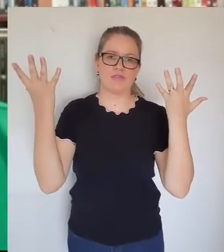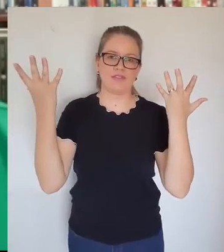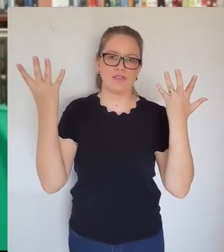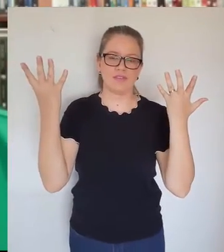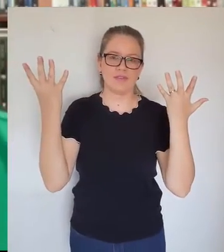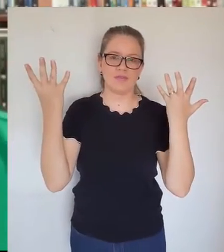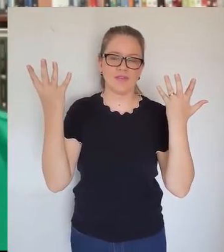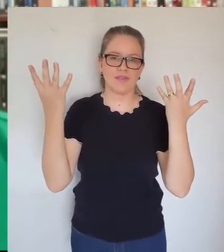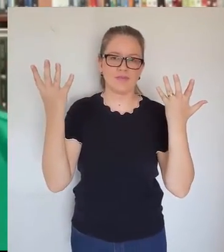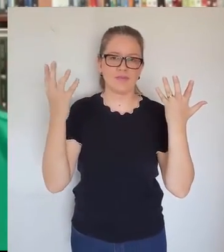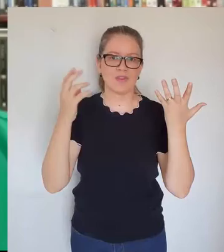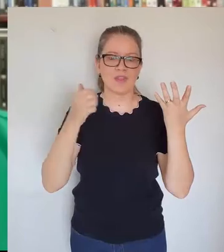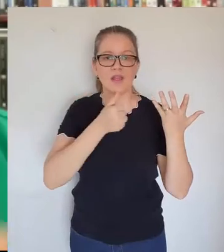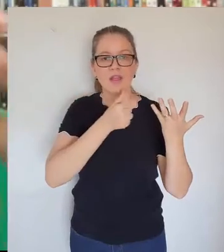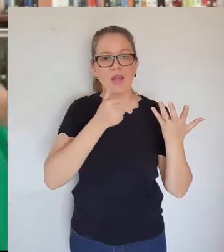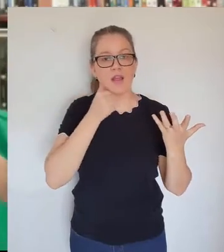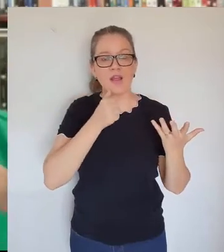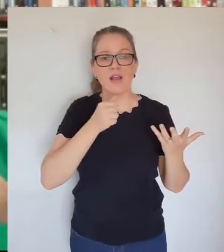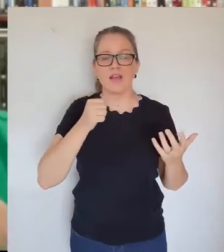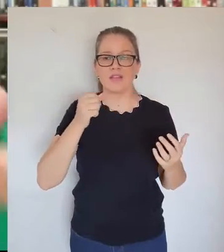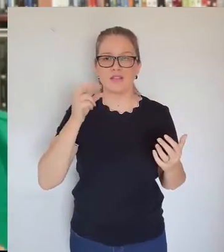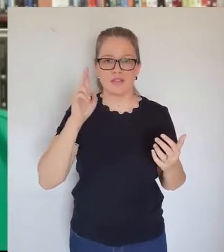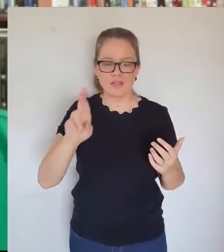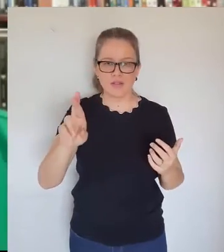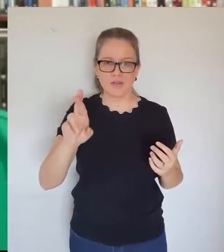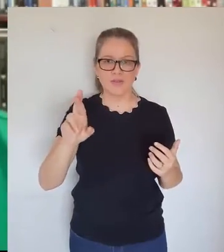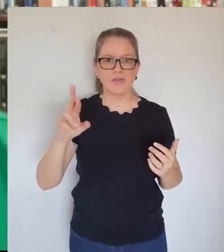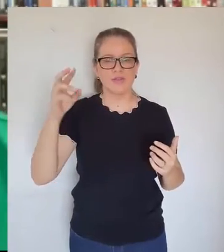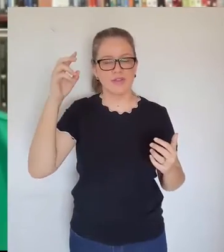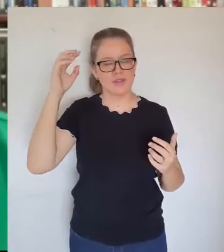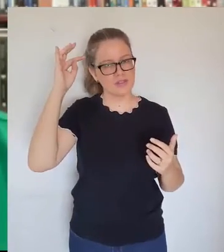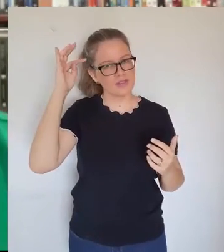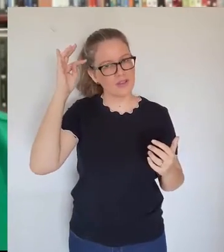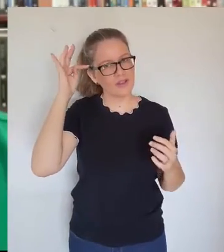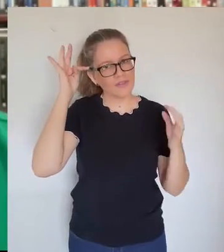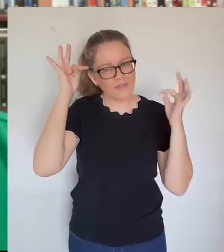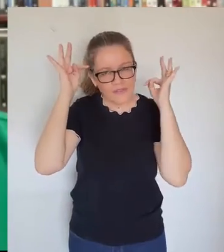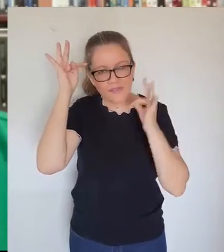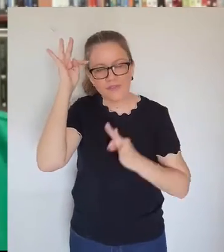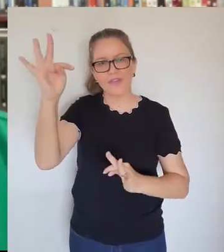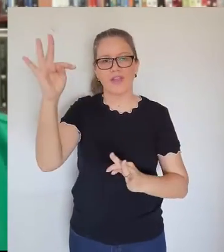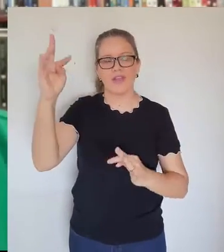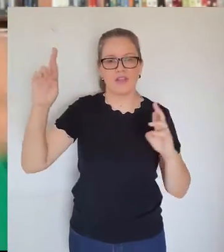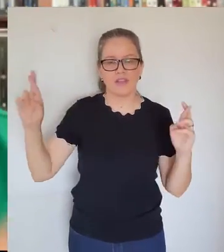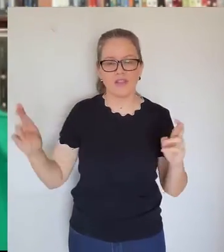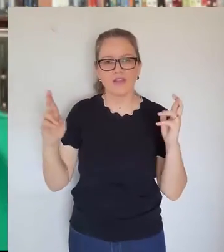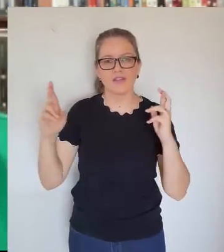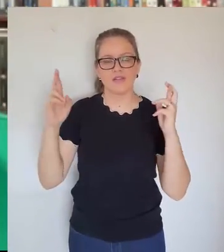grande acontecimento. A razão da nossa fé, a razão da nossa esperança.